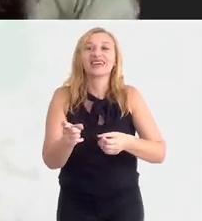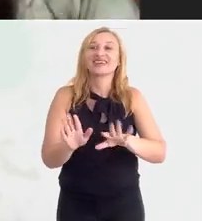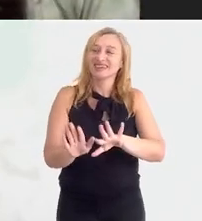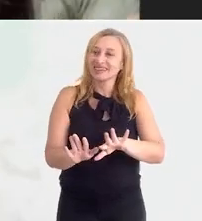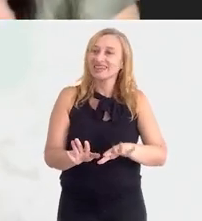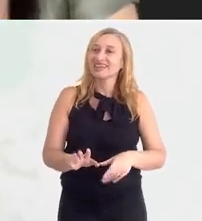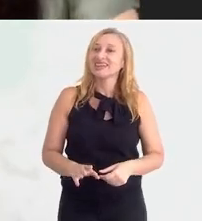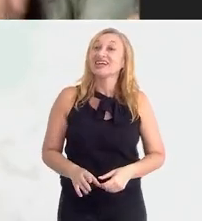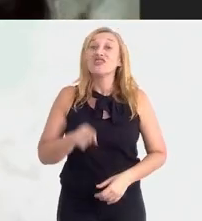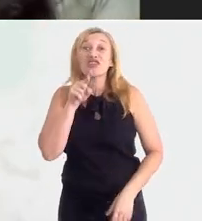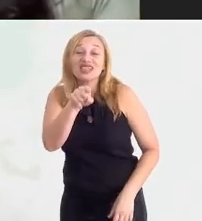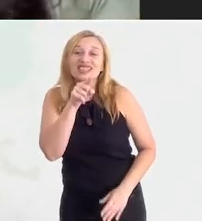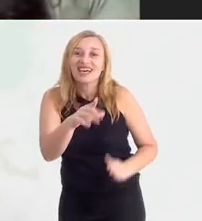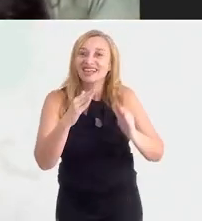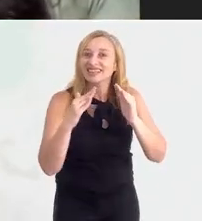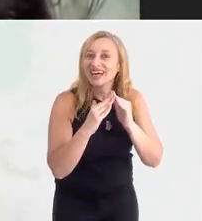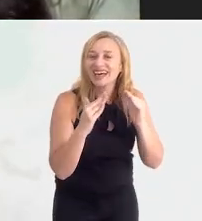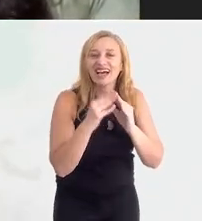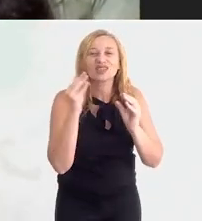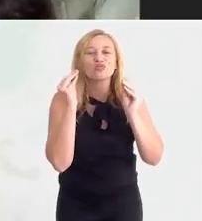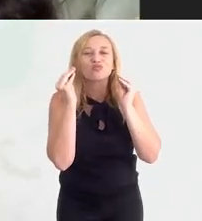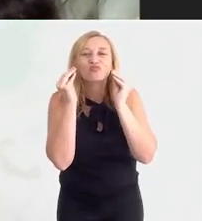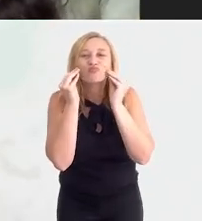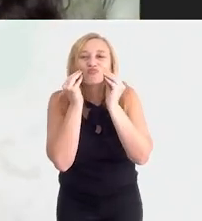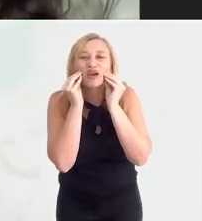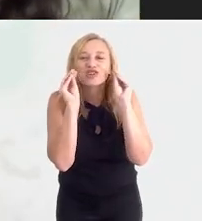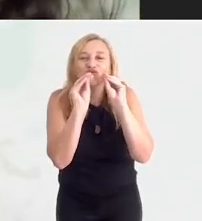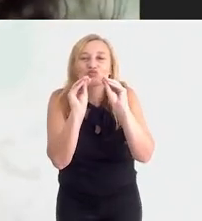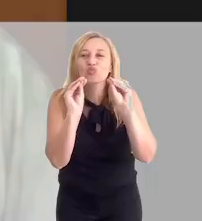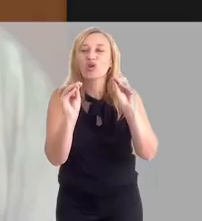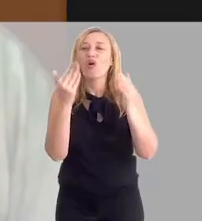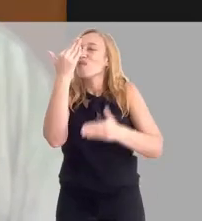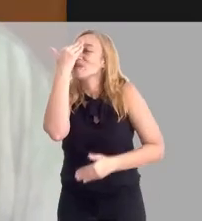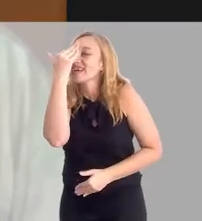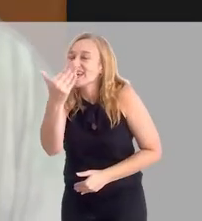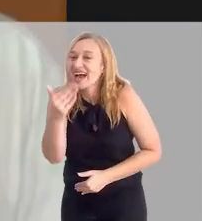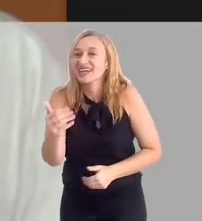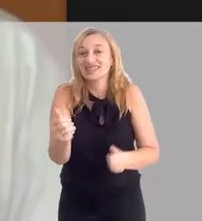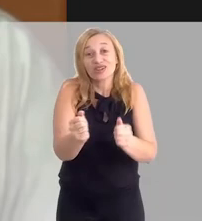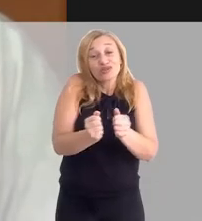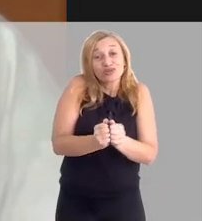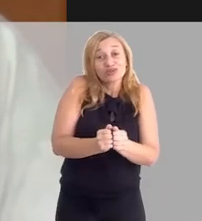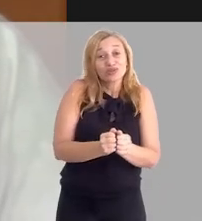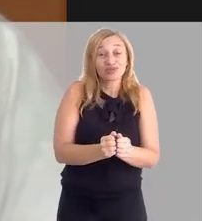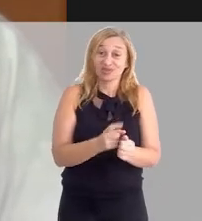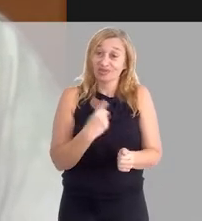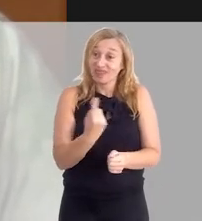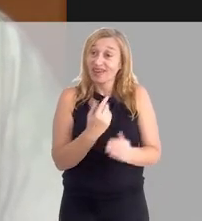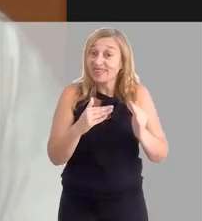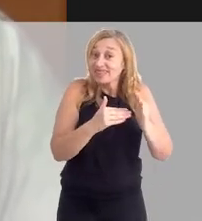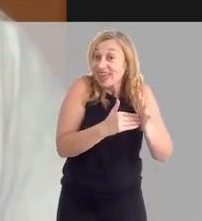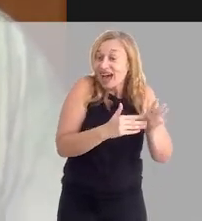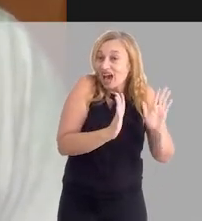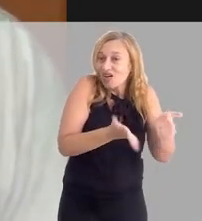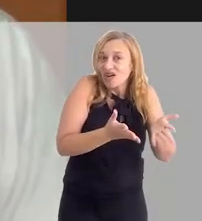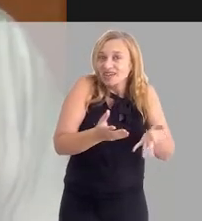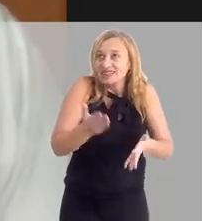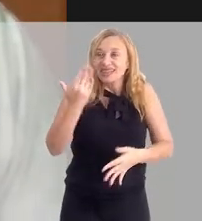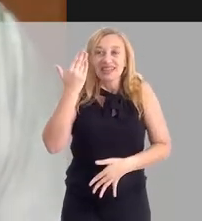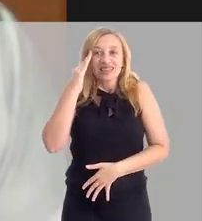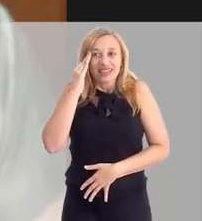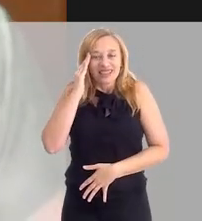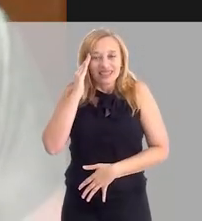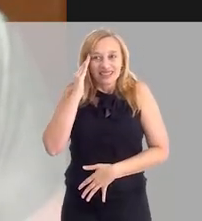já volto. E para você que está em casa, um beijo enorme. Muito obrigada por estar com a gente até agora. Espero que você tenha